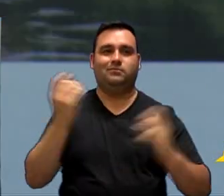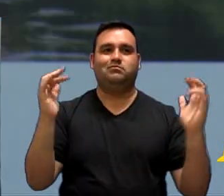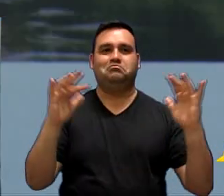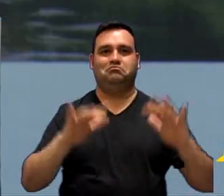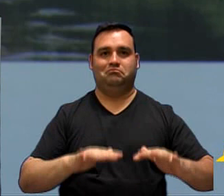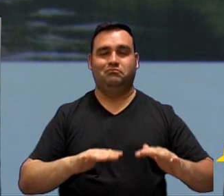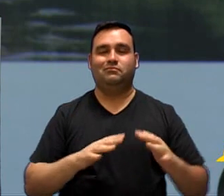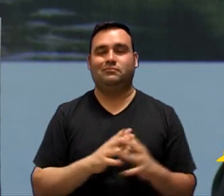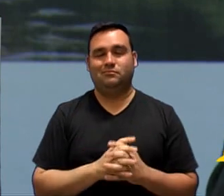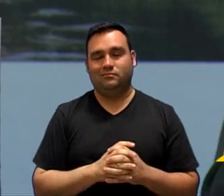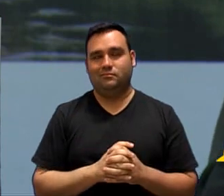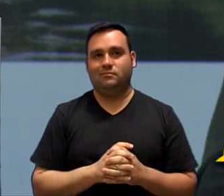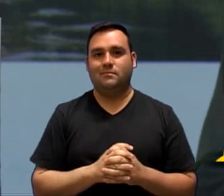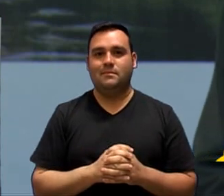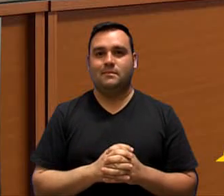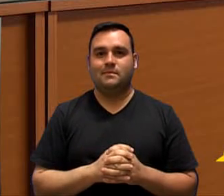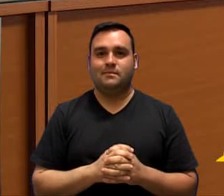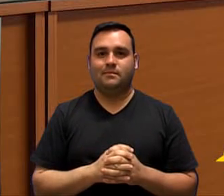participação.